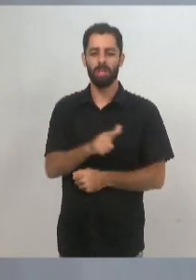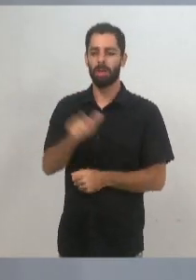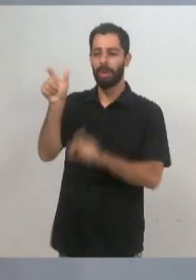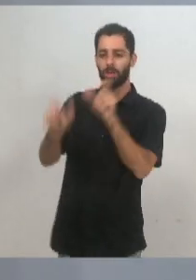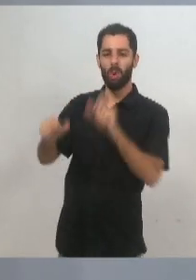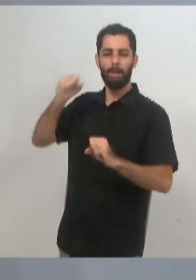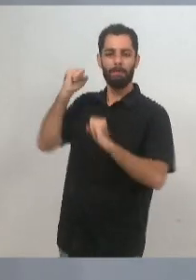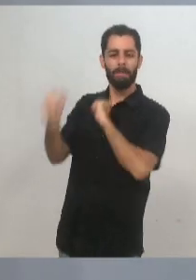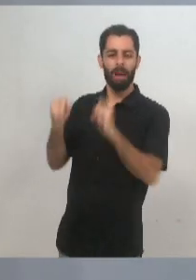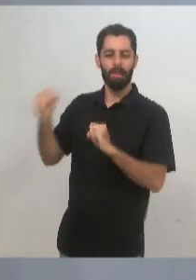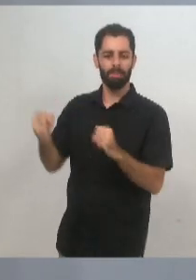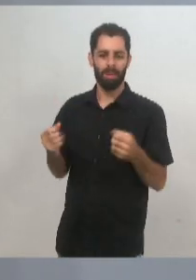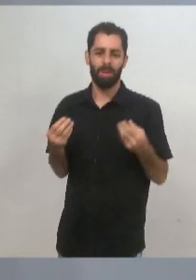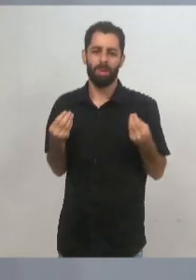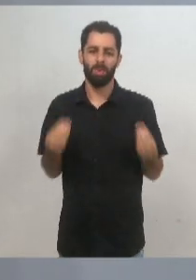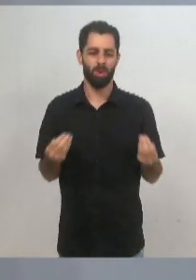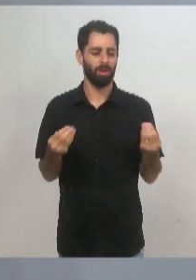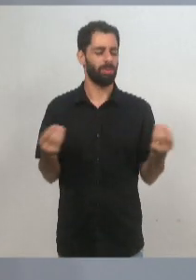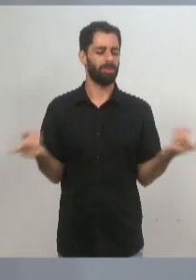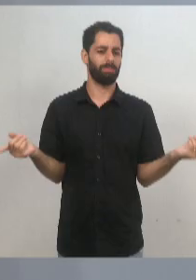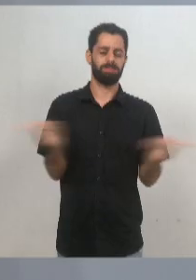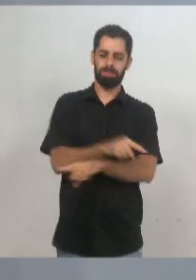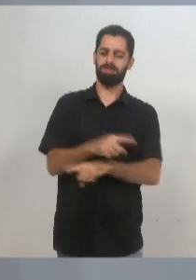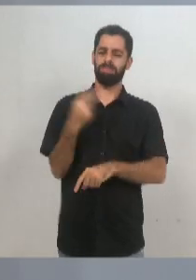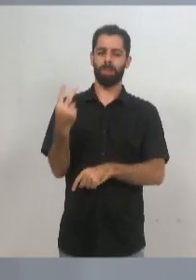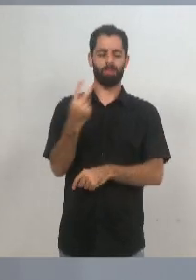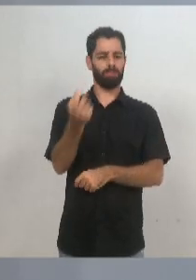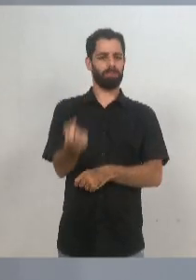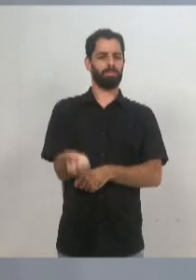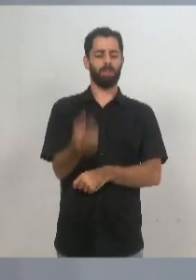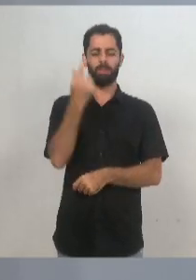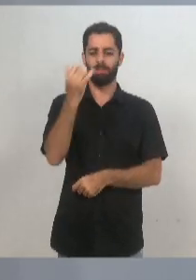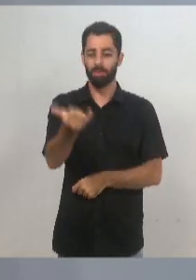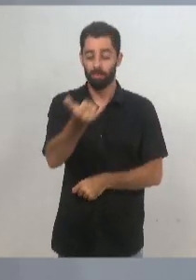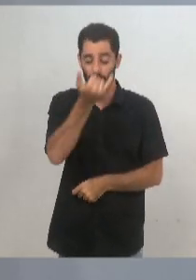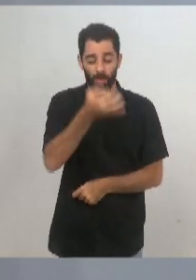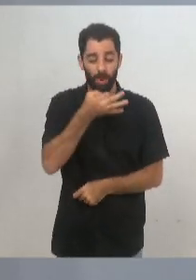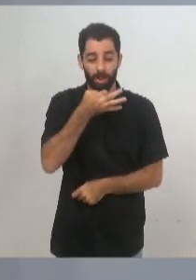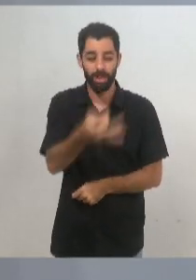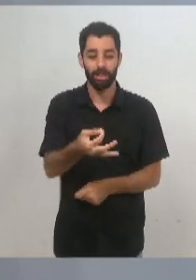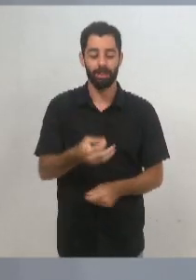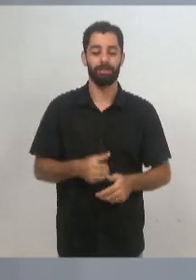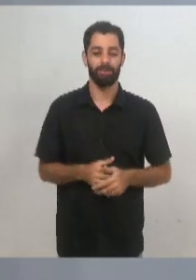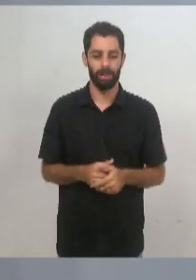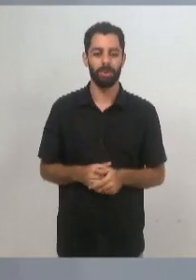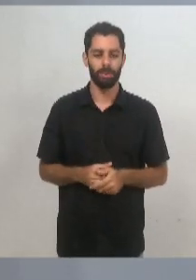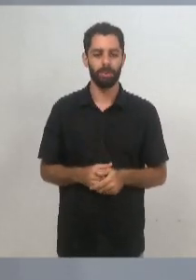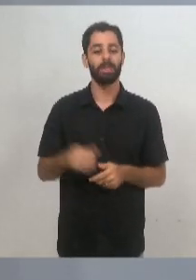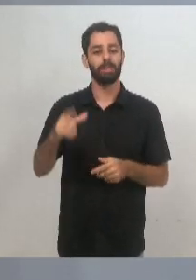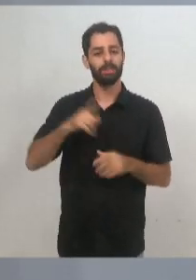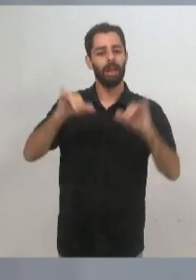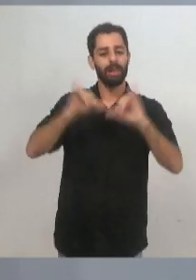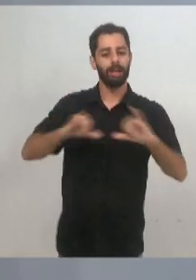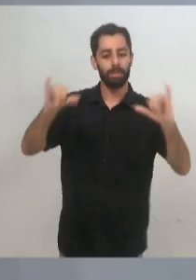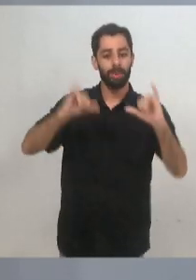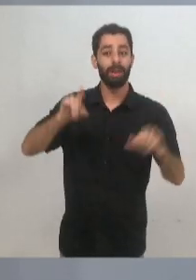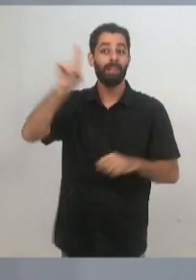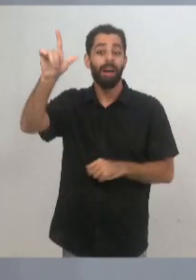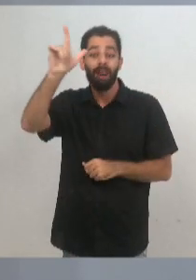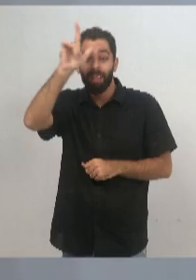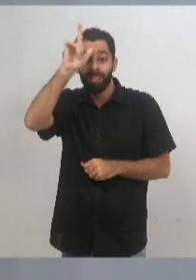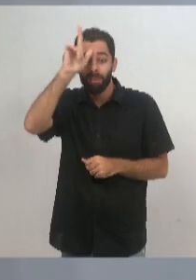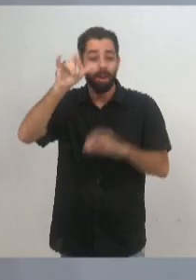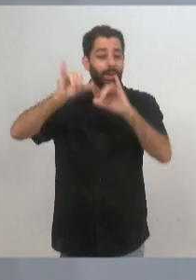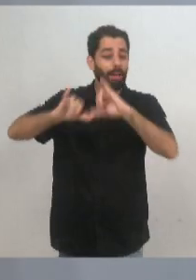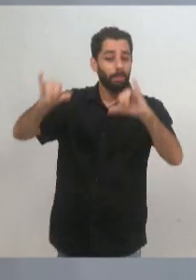homicidas. É uma inversão de valores brutal. Havia uma campanha na Alemanha,